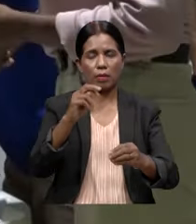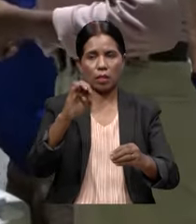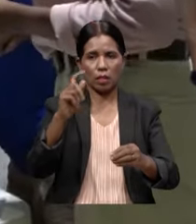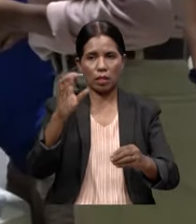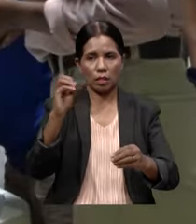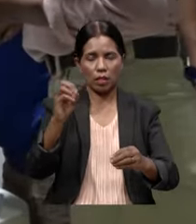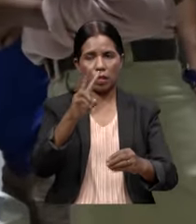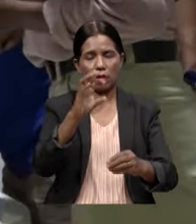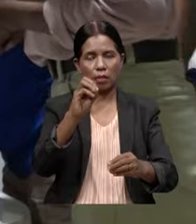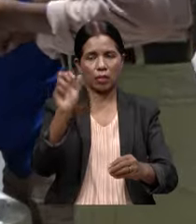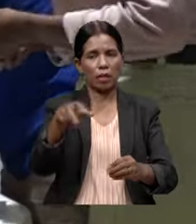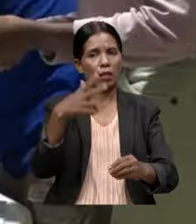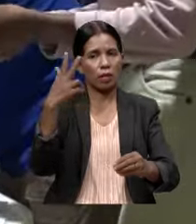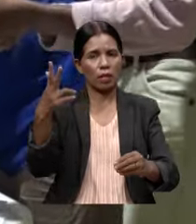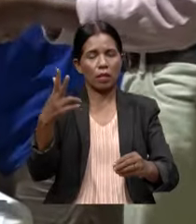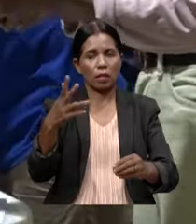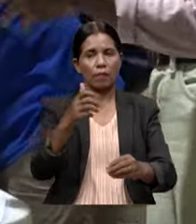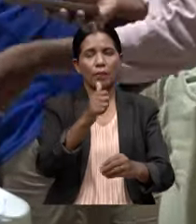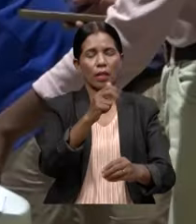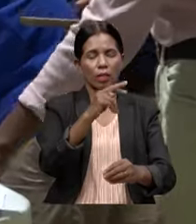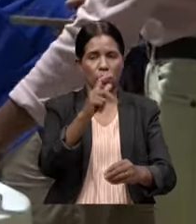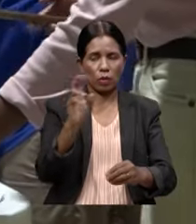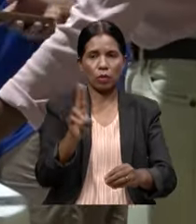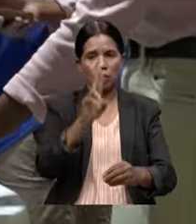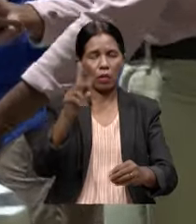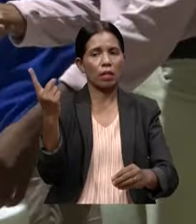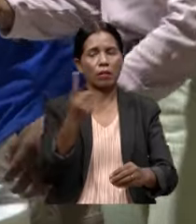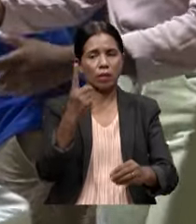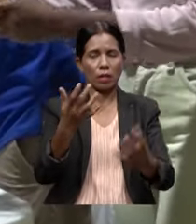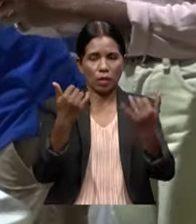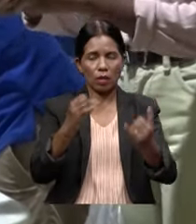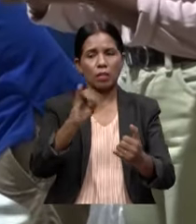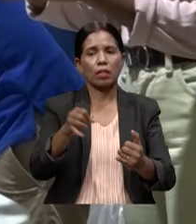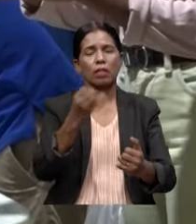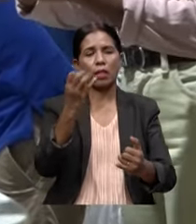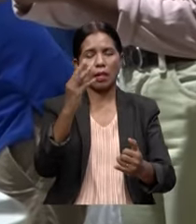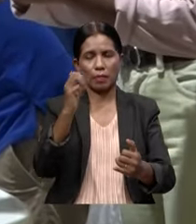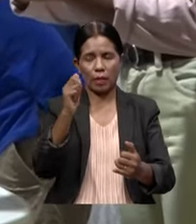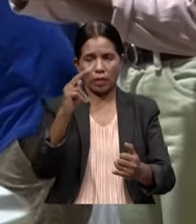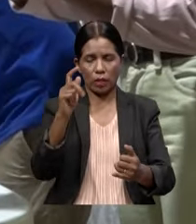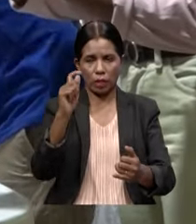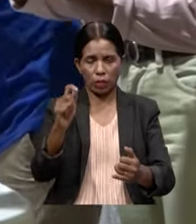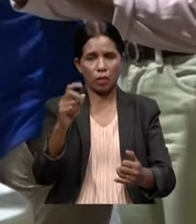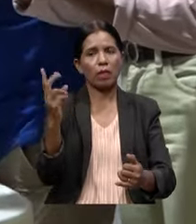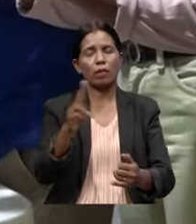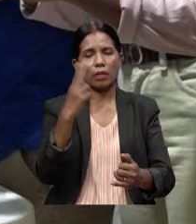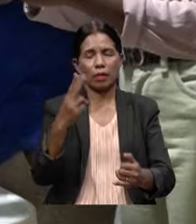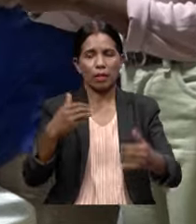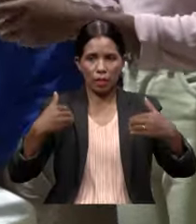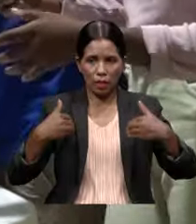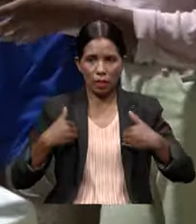em 2013 ne, ide Antônio usa ne, na fatin de, agora Jaimito na fatin, também ide ne maka moço.